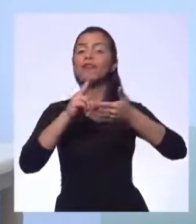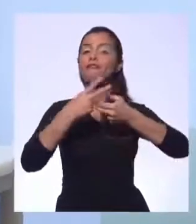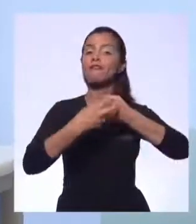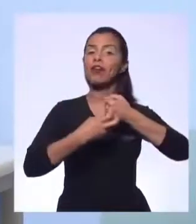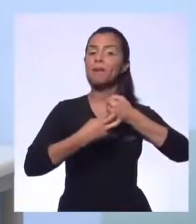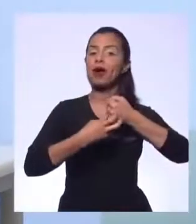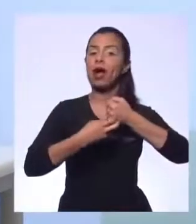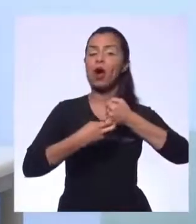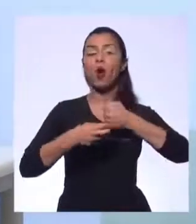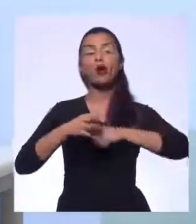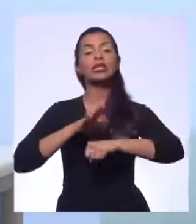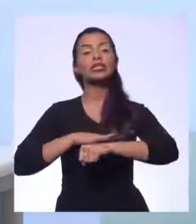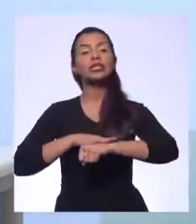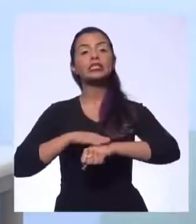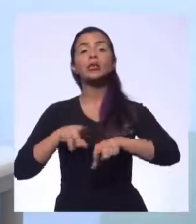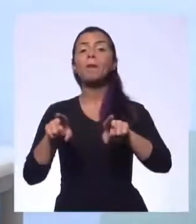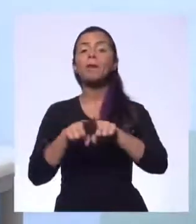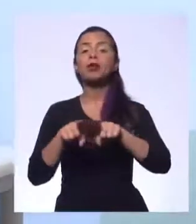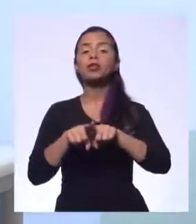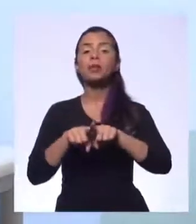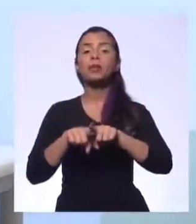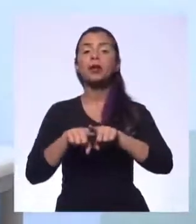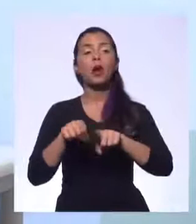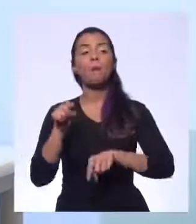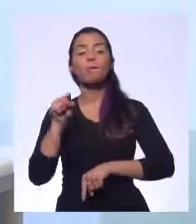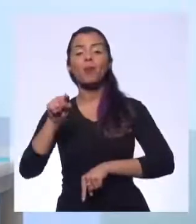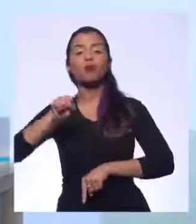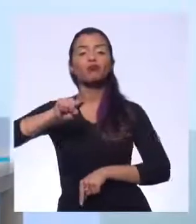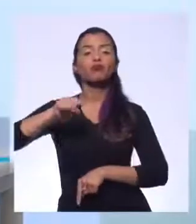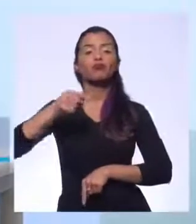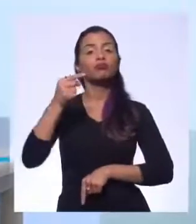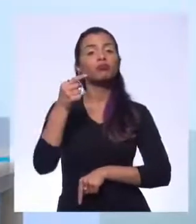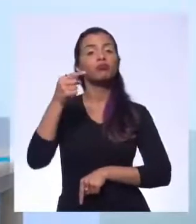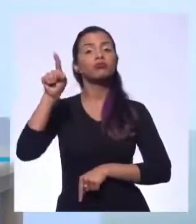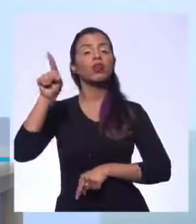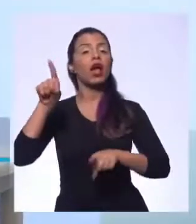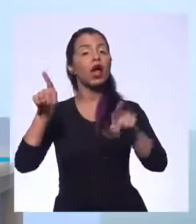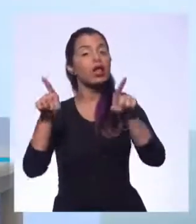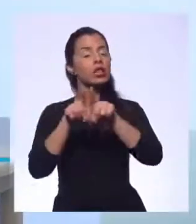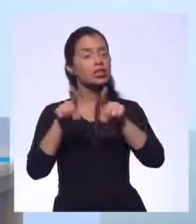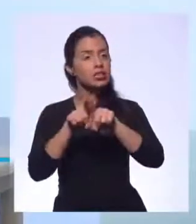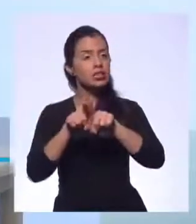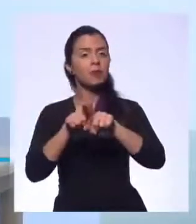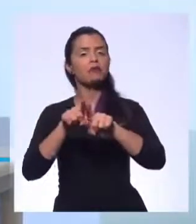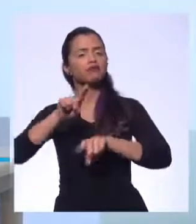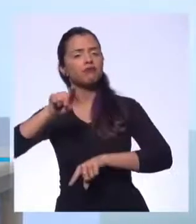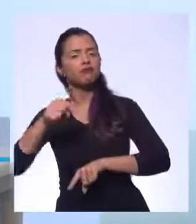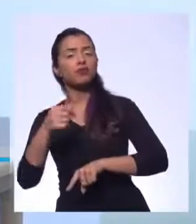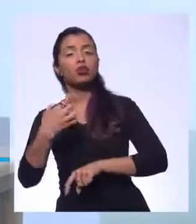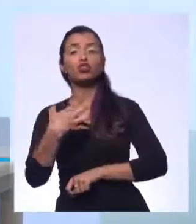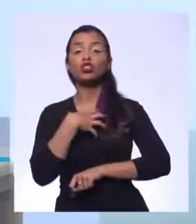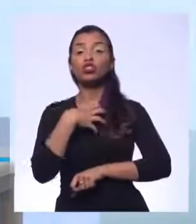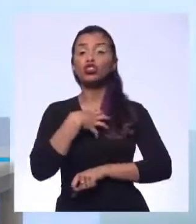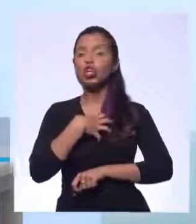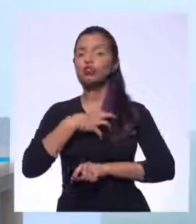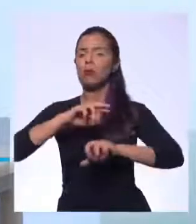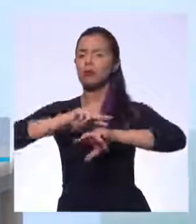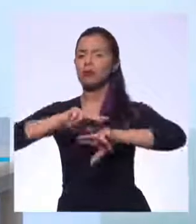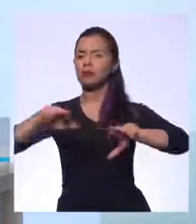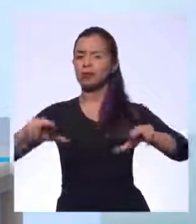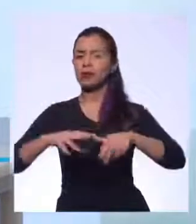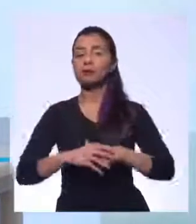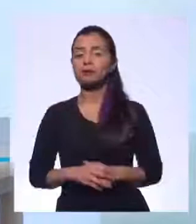e tempos verbais, pontuação, acentuação, hifenização, estilo, etc.,